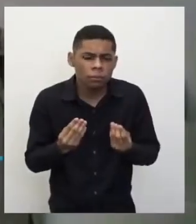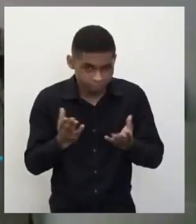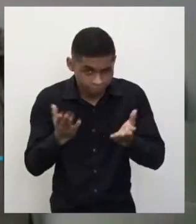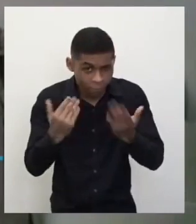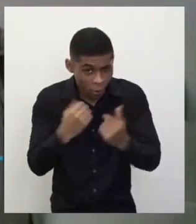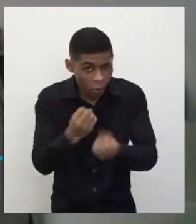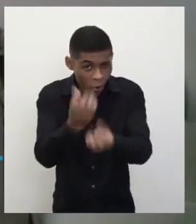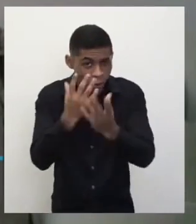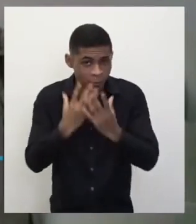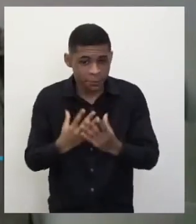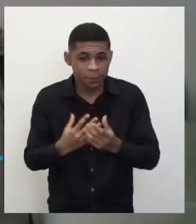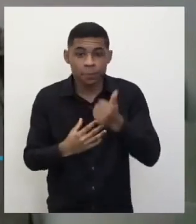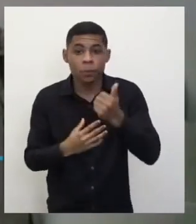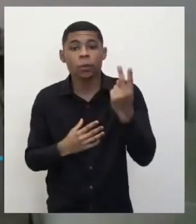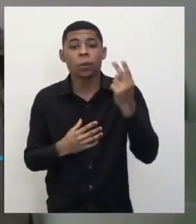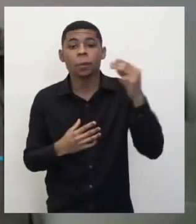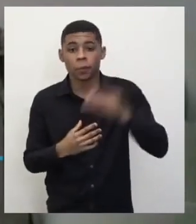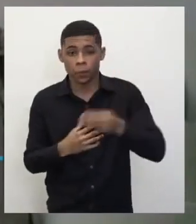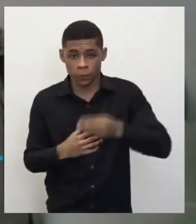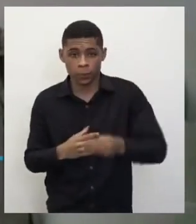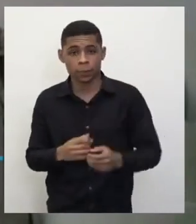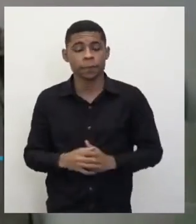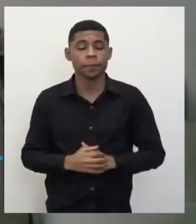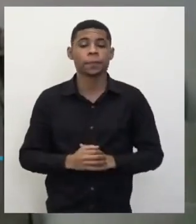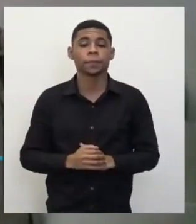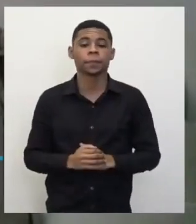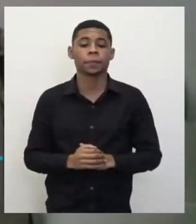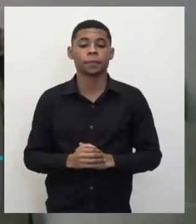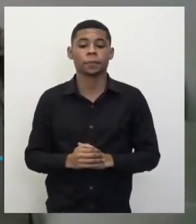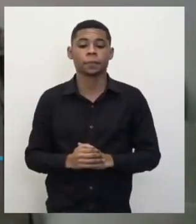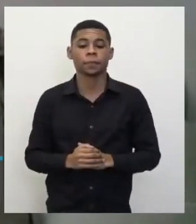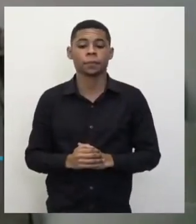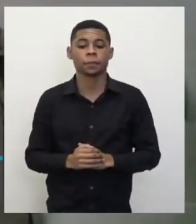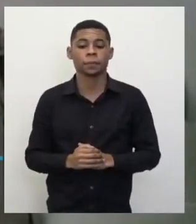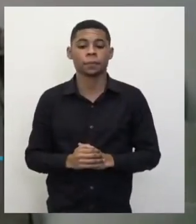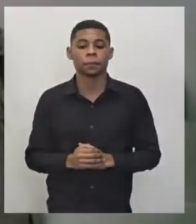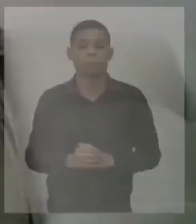para nós. Vamos lá, 2 minutinhos.